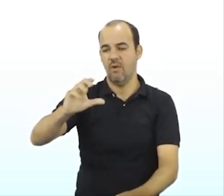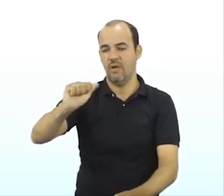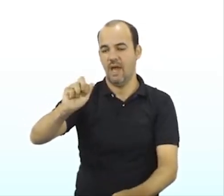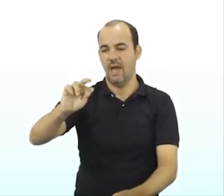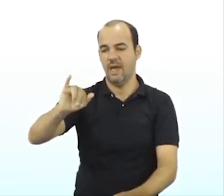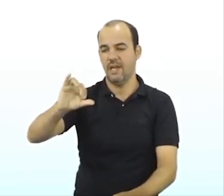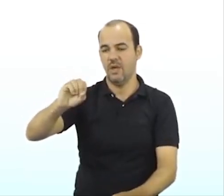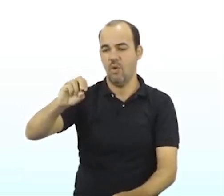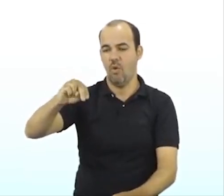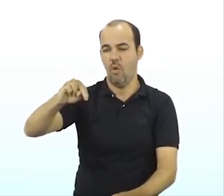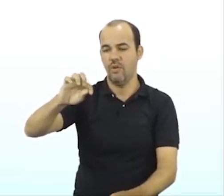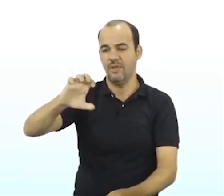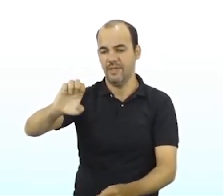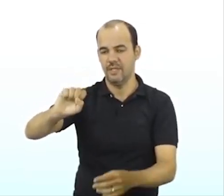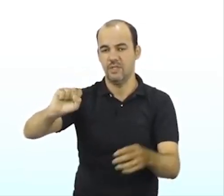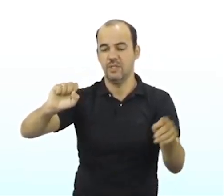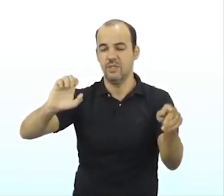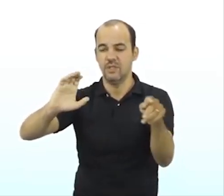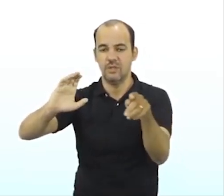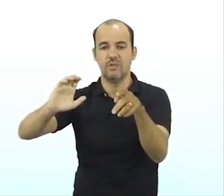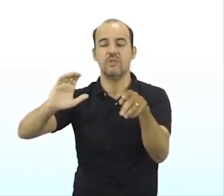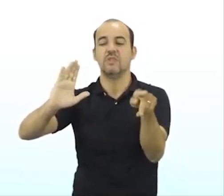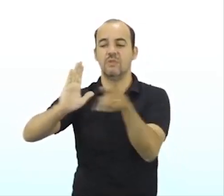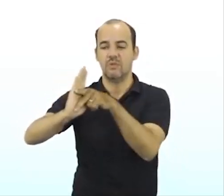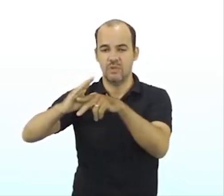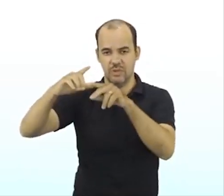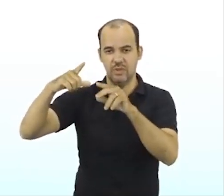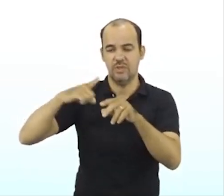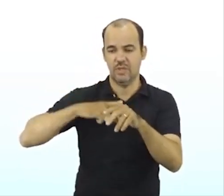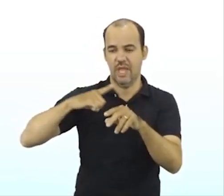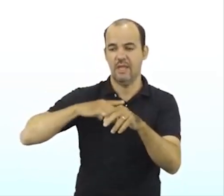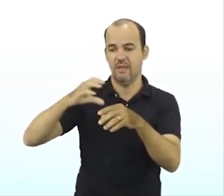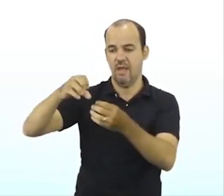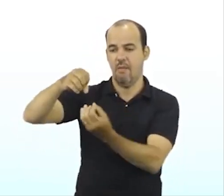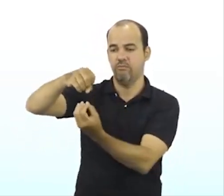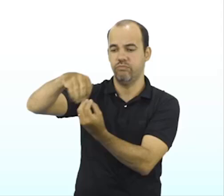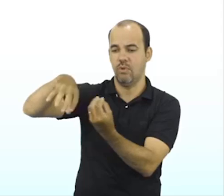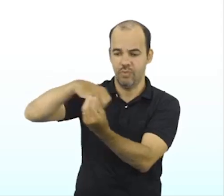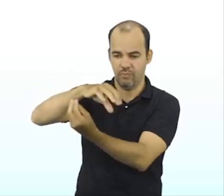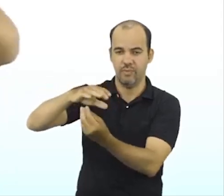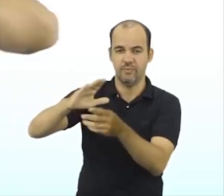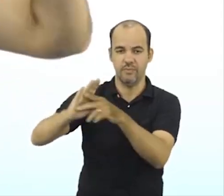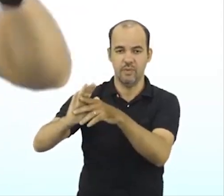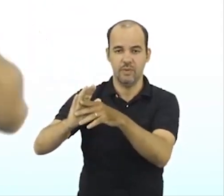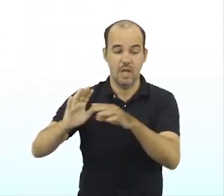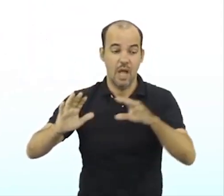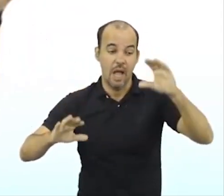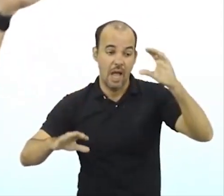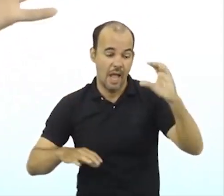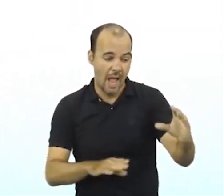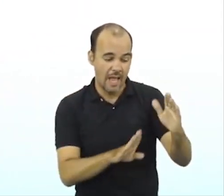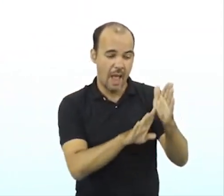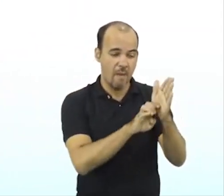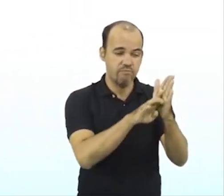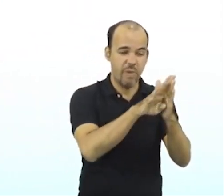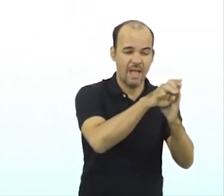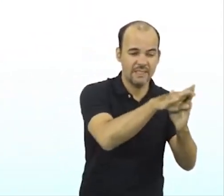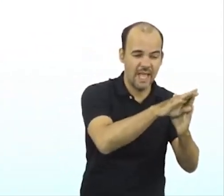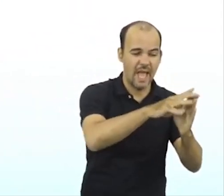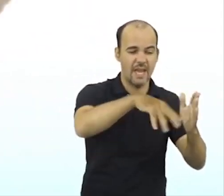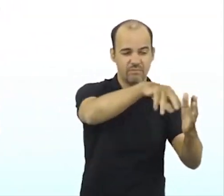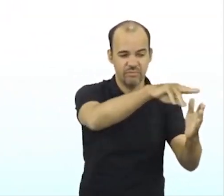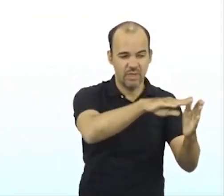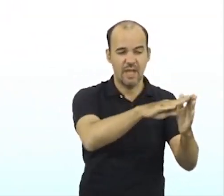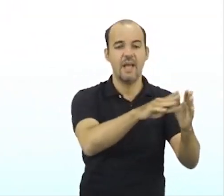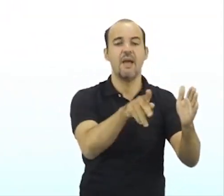eucariontes. Não pode esquecer. Bactéria, arqueobactéria, cianobactéria, procarionte. O resto,